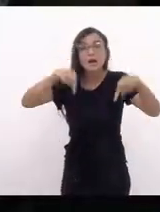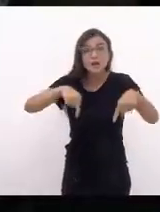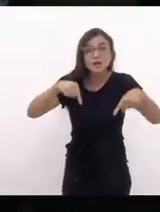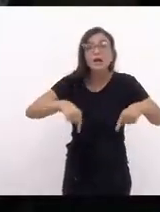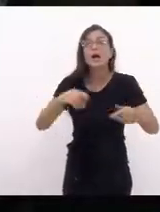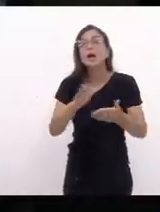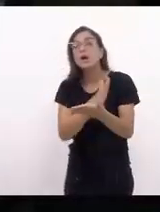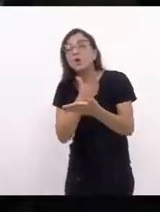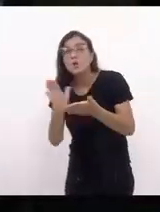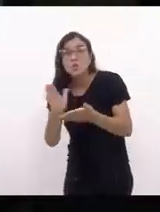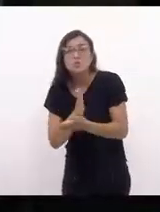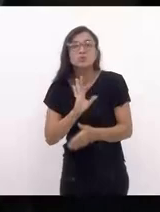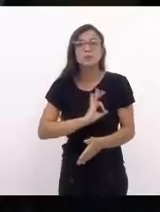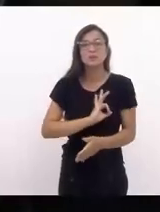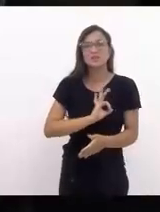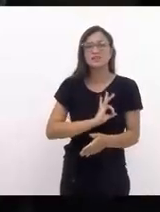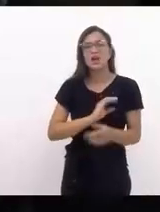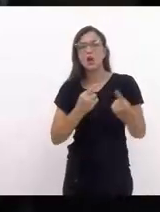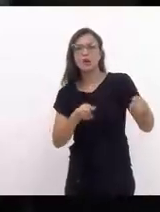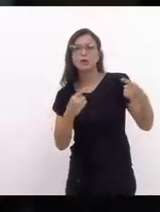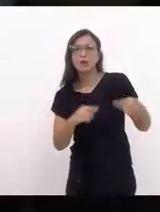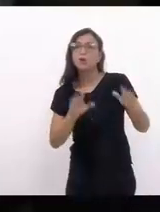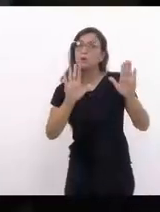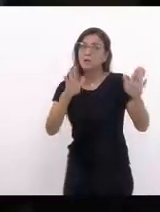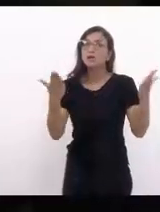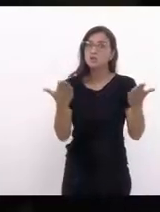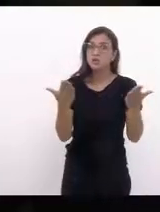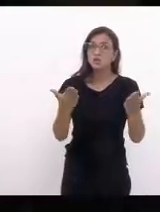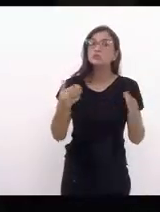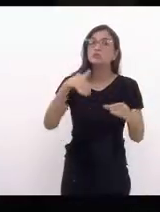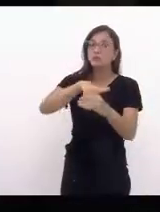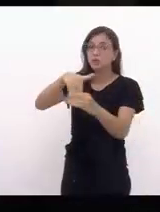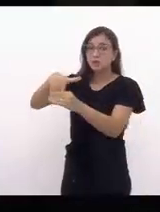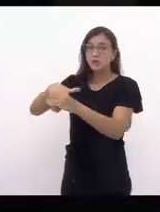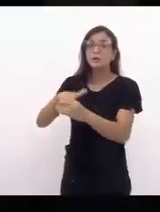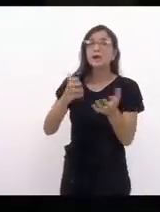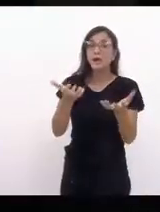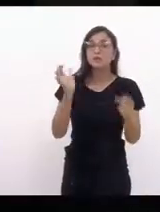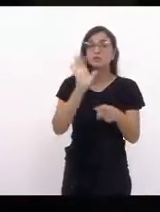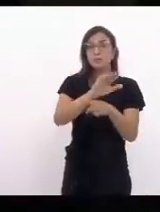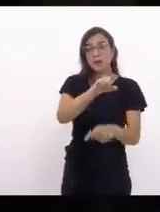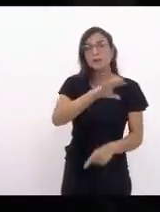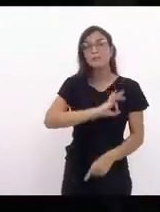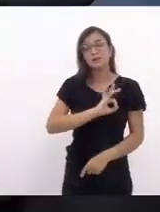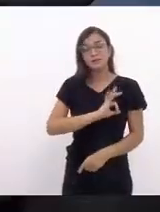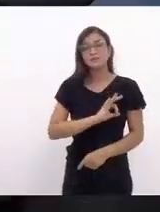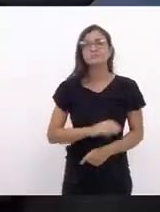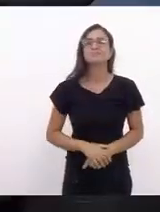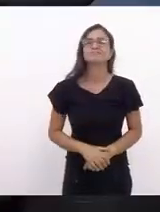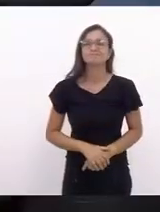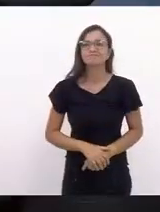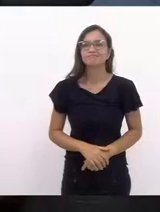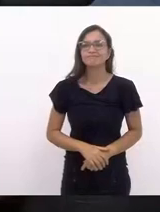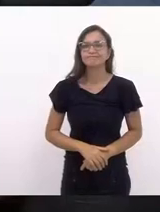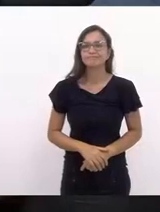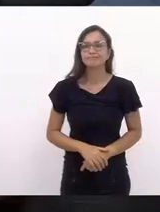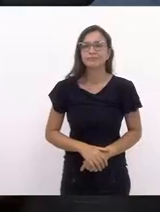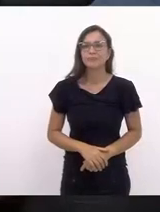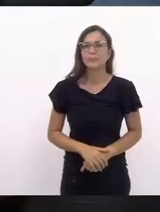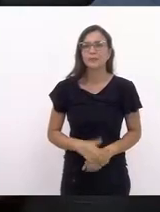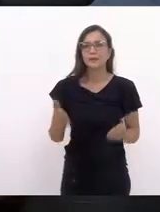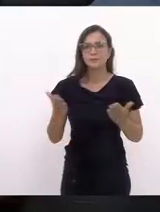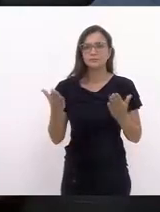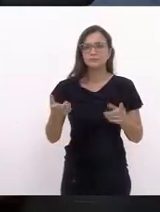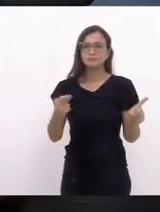aqui votando a favor da polícia Deus seja louvado e vi uma Nossa gente Segurança Pública Obrigado próxima aula agora